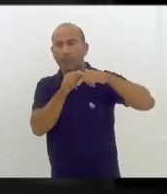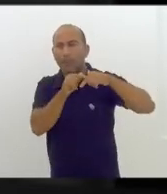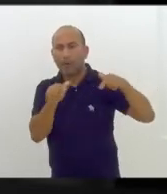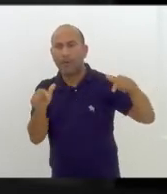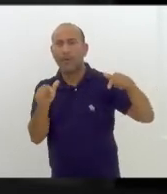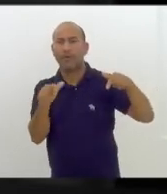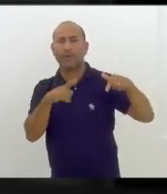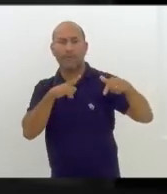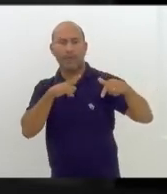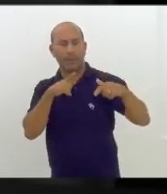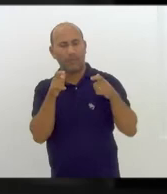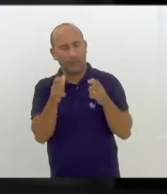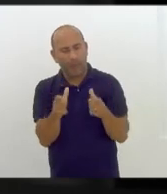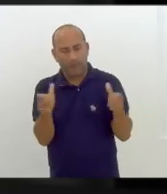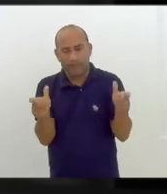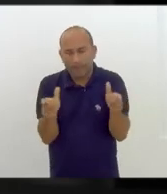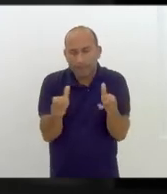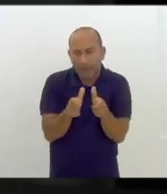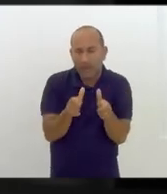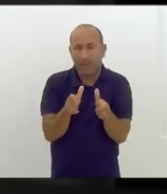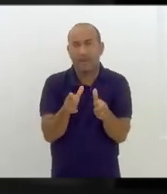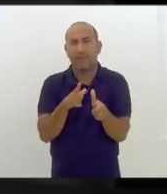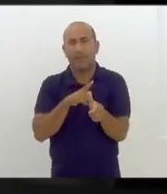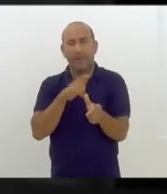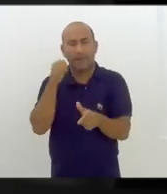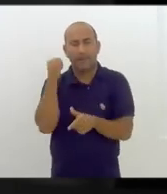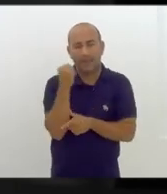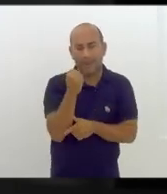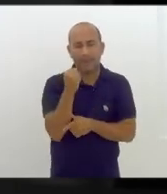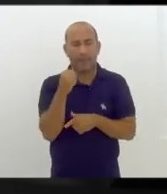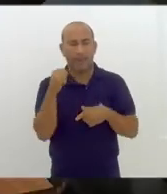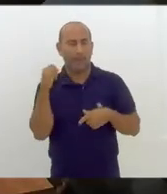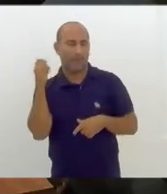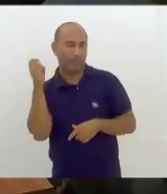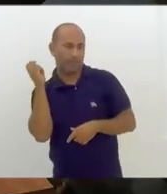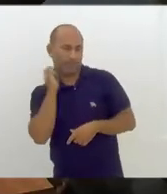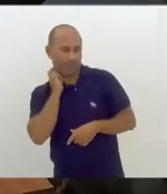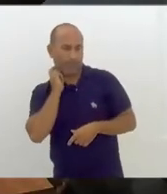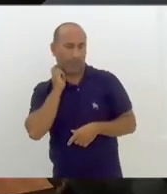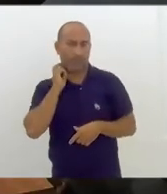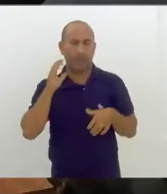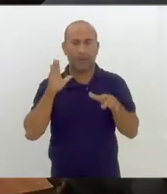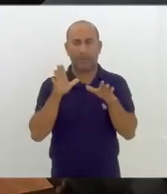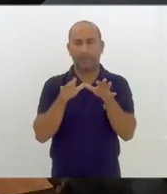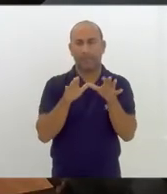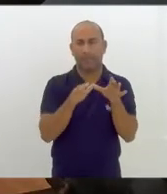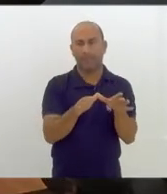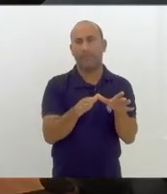espaço comprimido, tornando-se a estaca que mata morcegos vampiros.